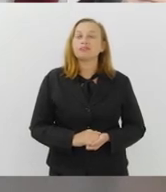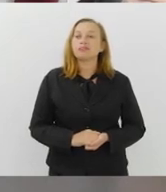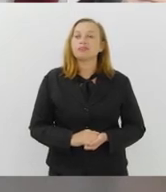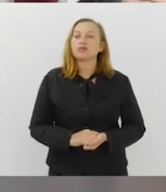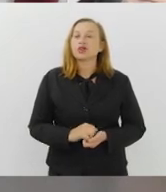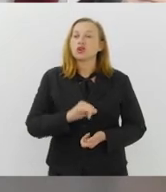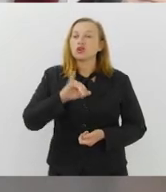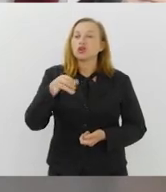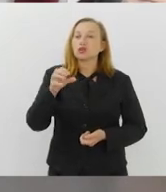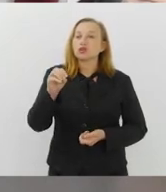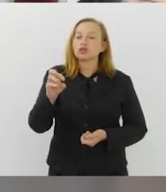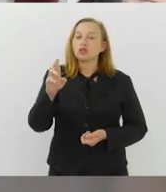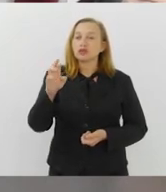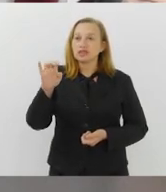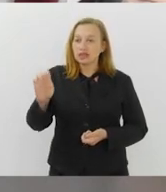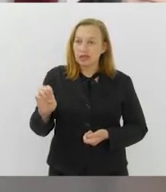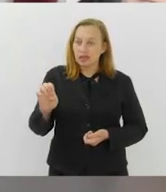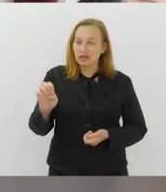José Silva, da Unidas.